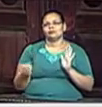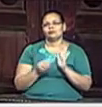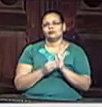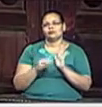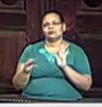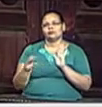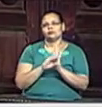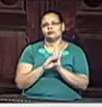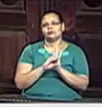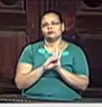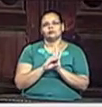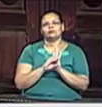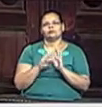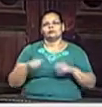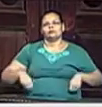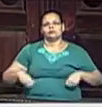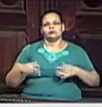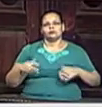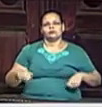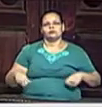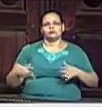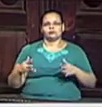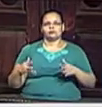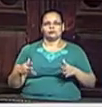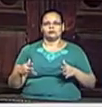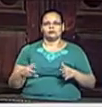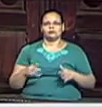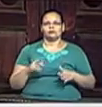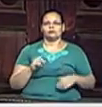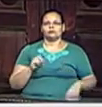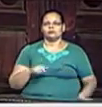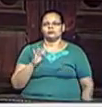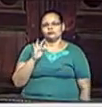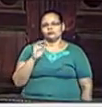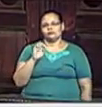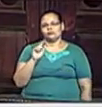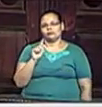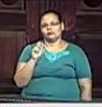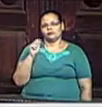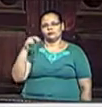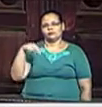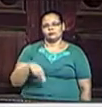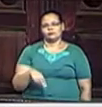constitucional que define os gastos no FECAM,